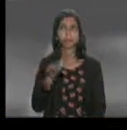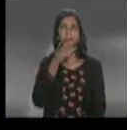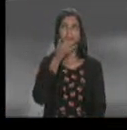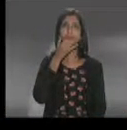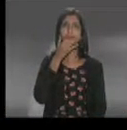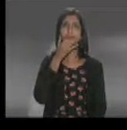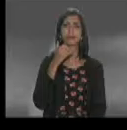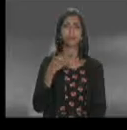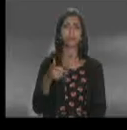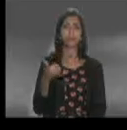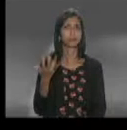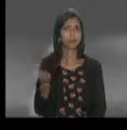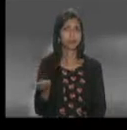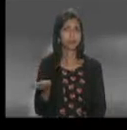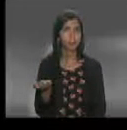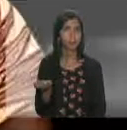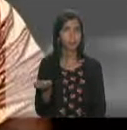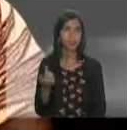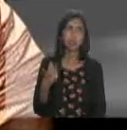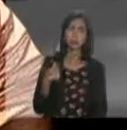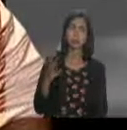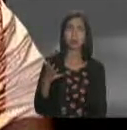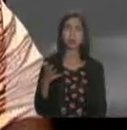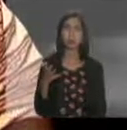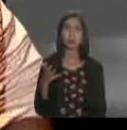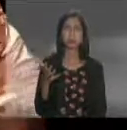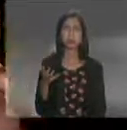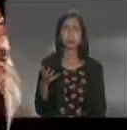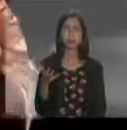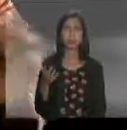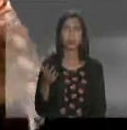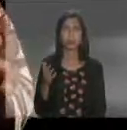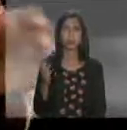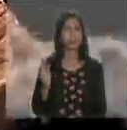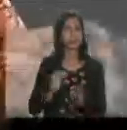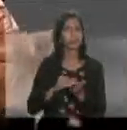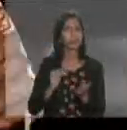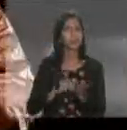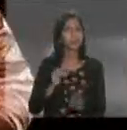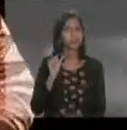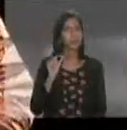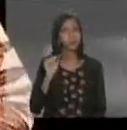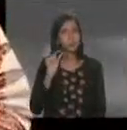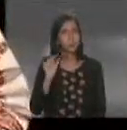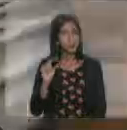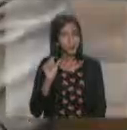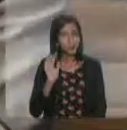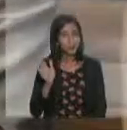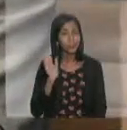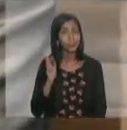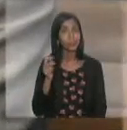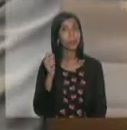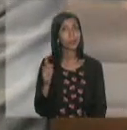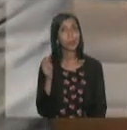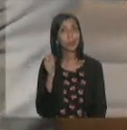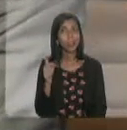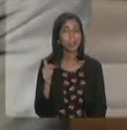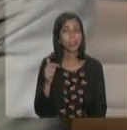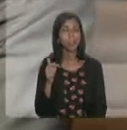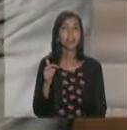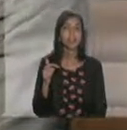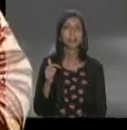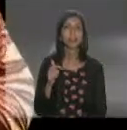telefone. Tá, eu já estava assim, Marrakech estava faltando pouco. Já estava para lá. Eu estava um pouquinho